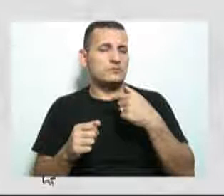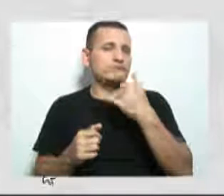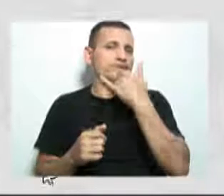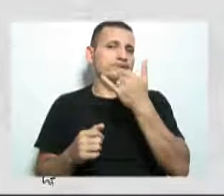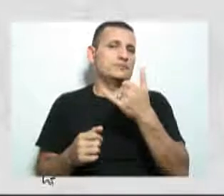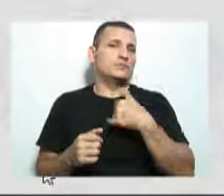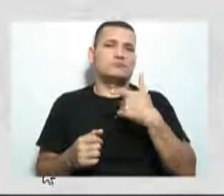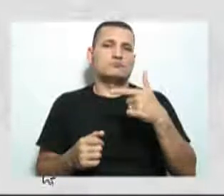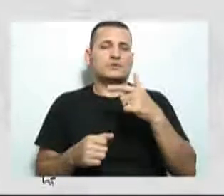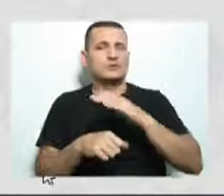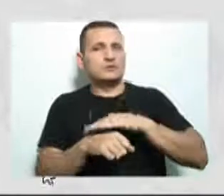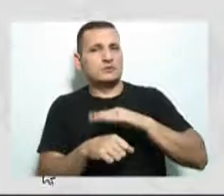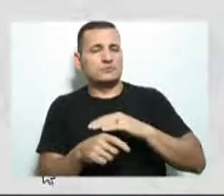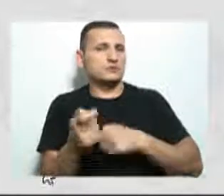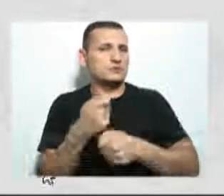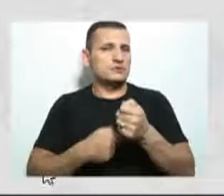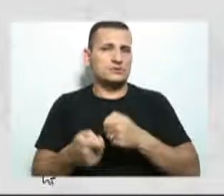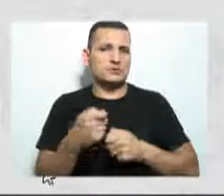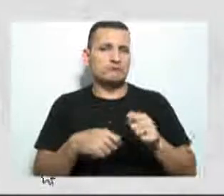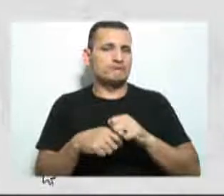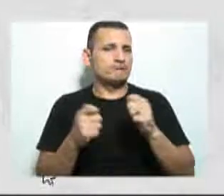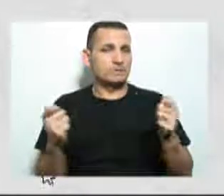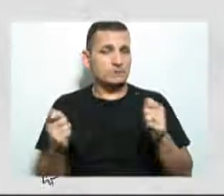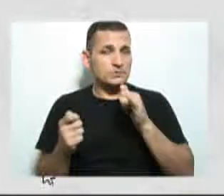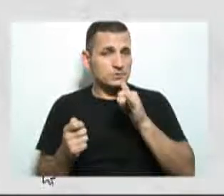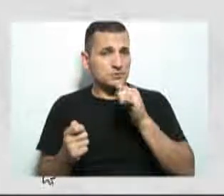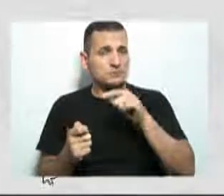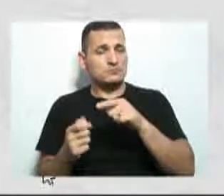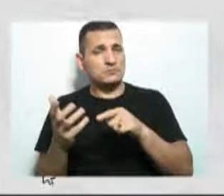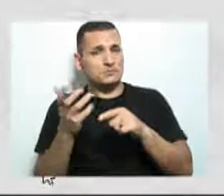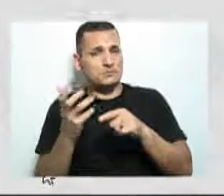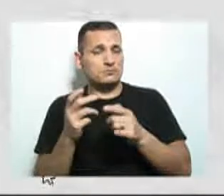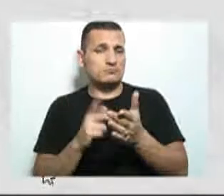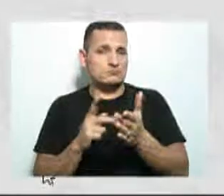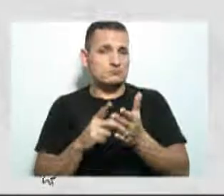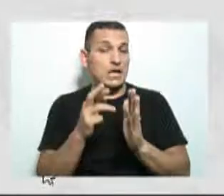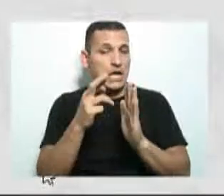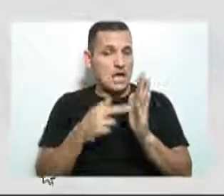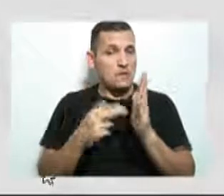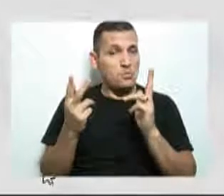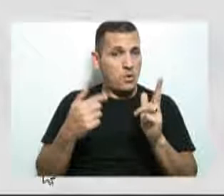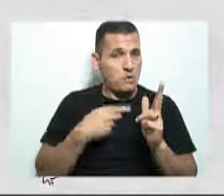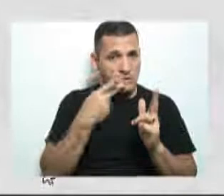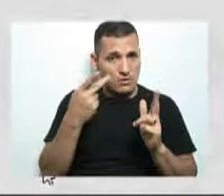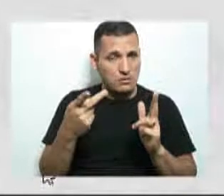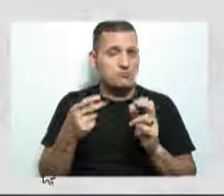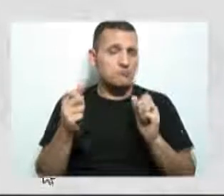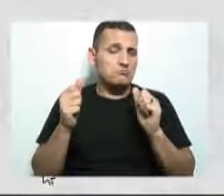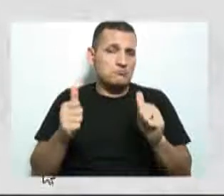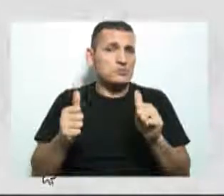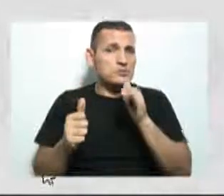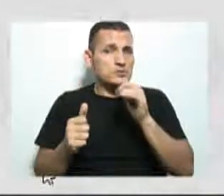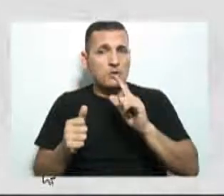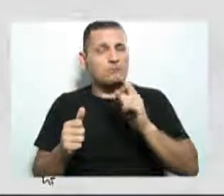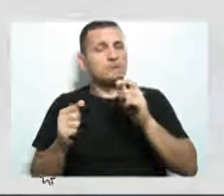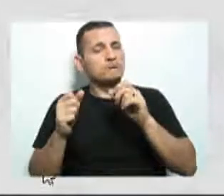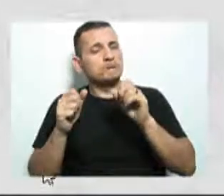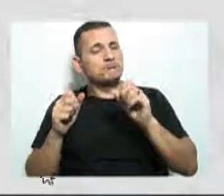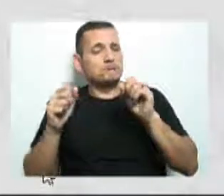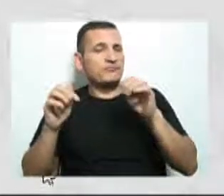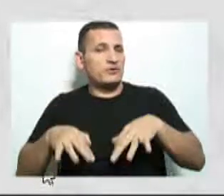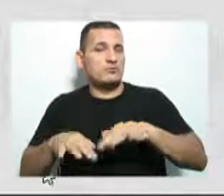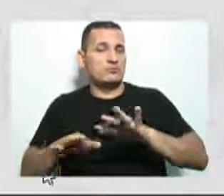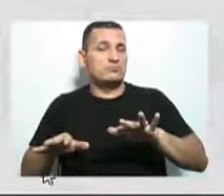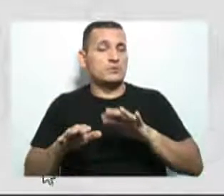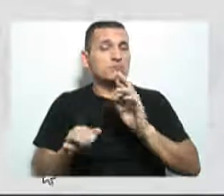tempo, infelizmente a negociação não dá para andar, se o senhor quiser realmente nesses termos, é desta forma, se não, nós finalizamos por aqui. E espera